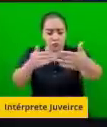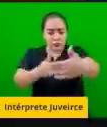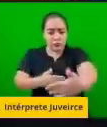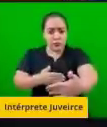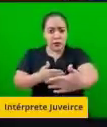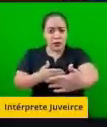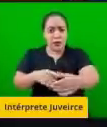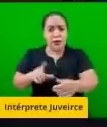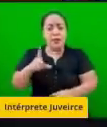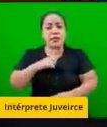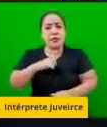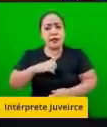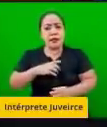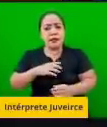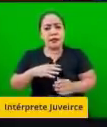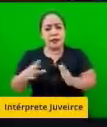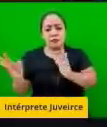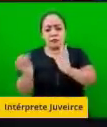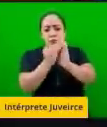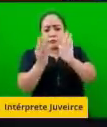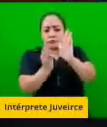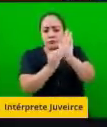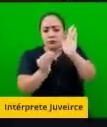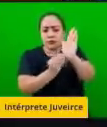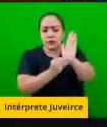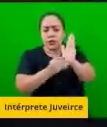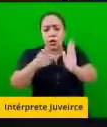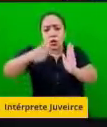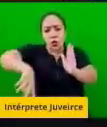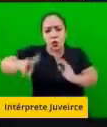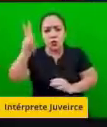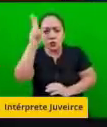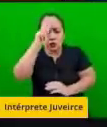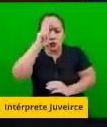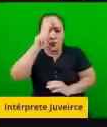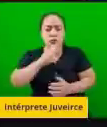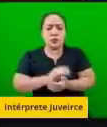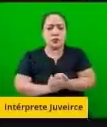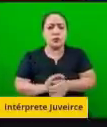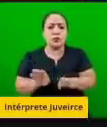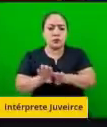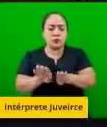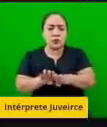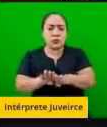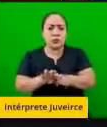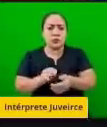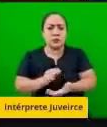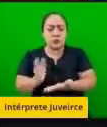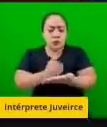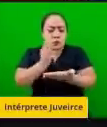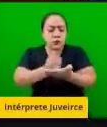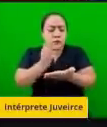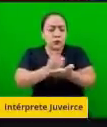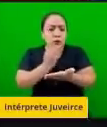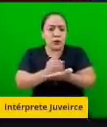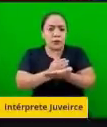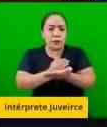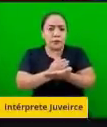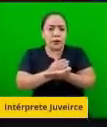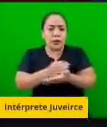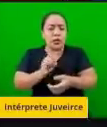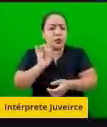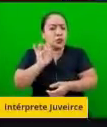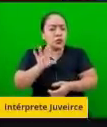das fontes. Através dessa passagem, nós verificamos que não apenas as fontes escritas, elas,